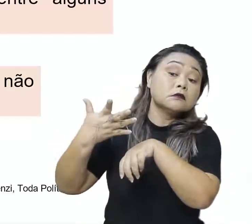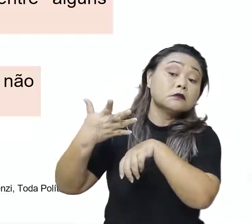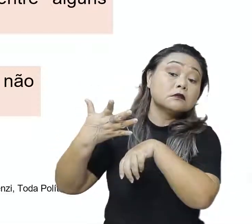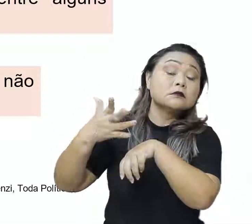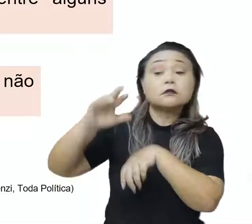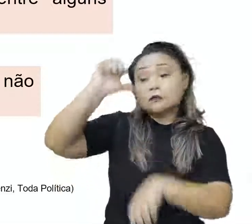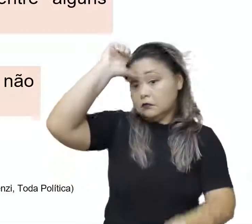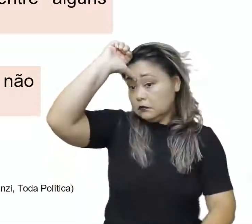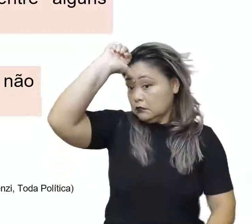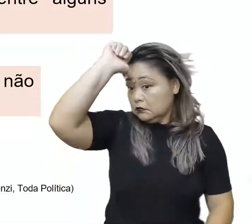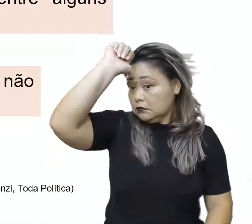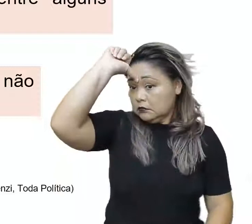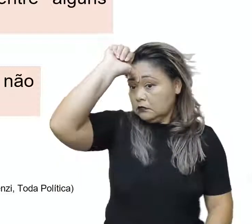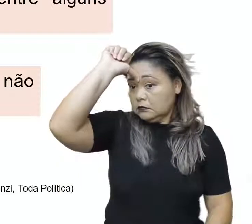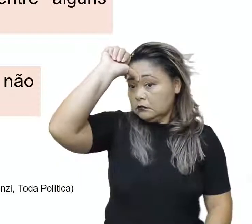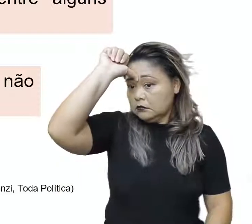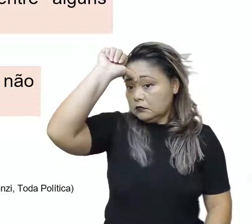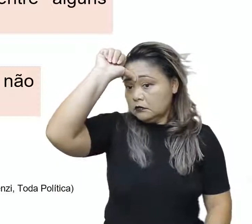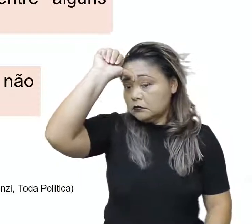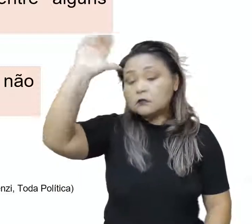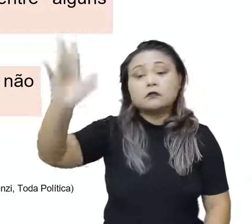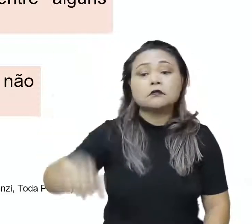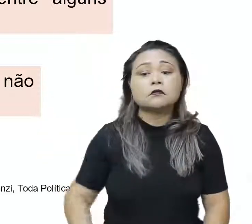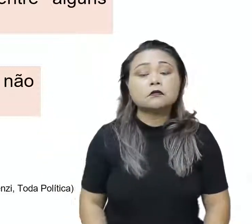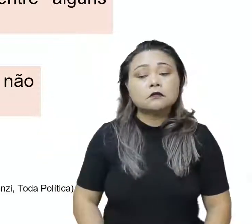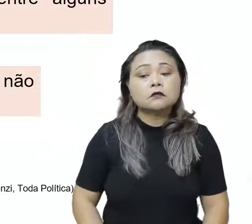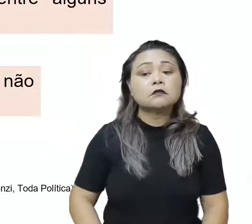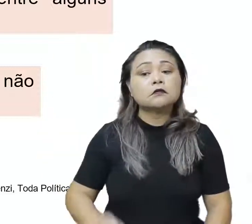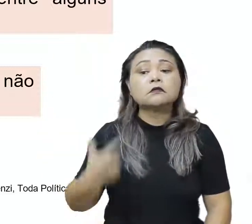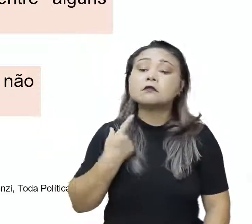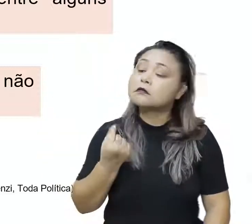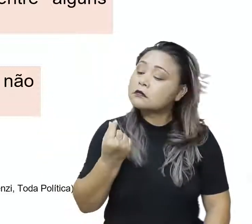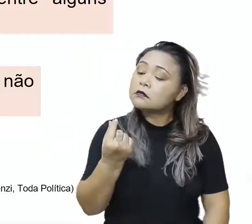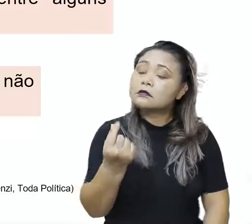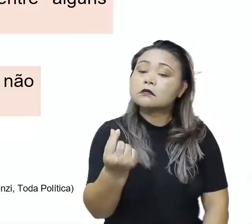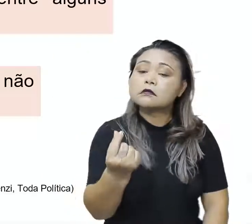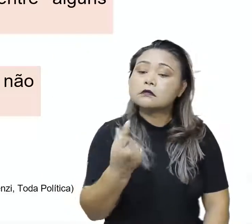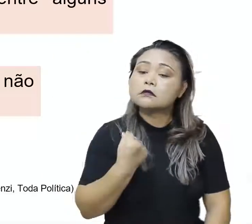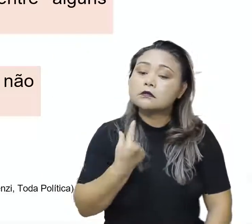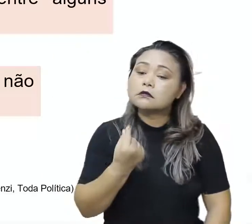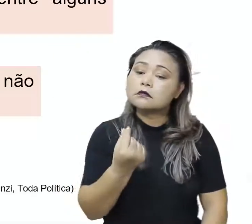a Índia, tá? Na economia,